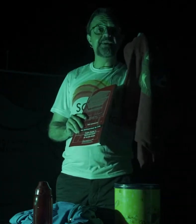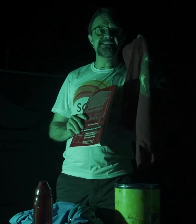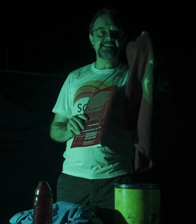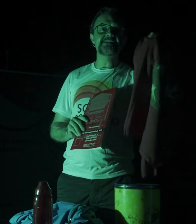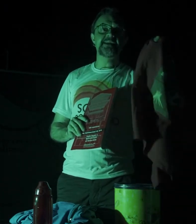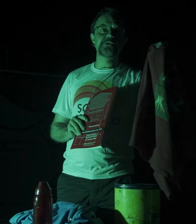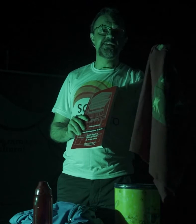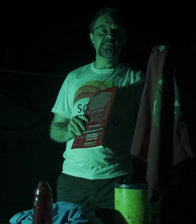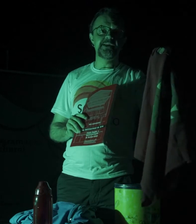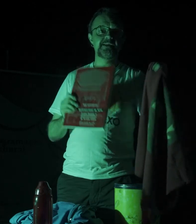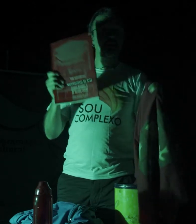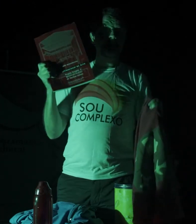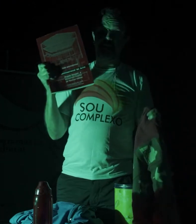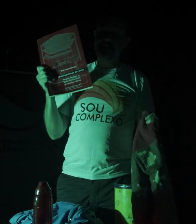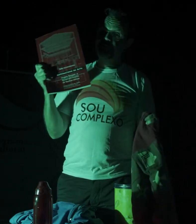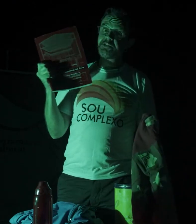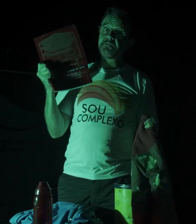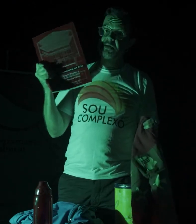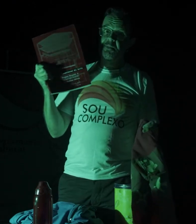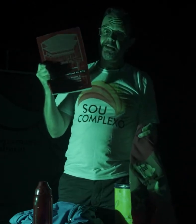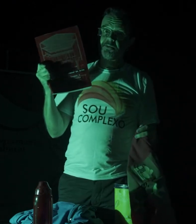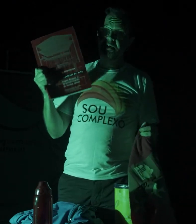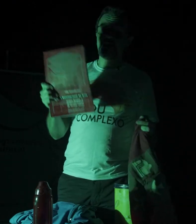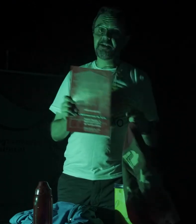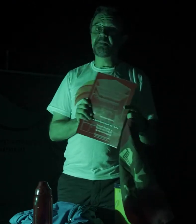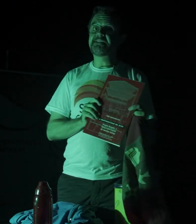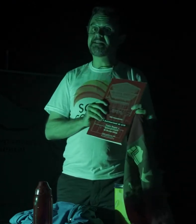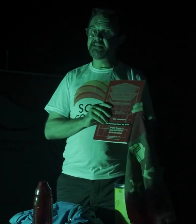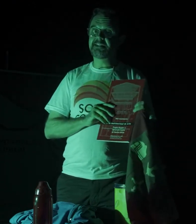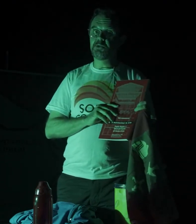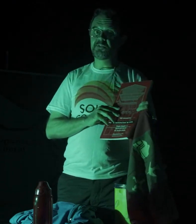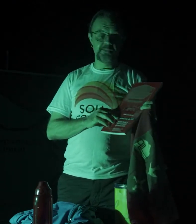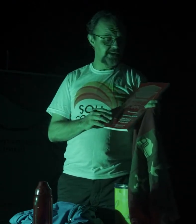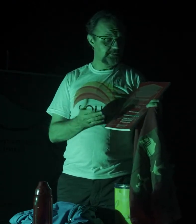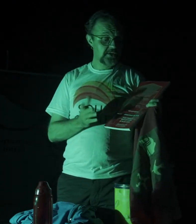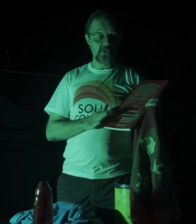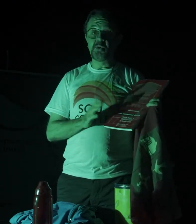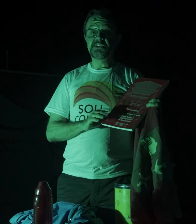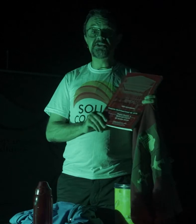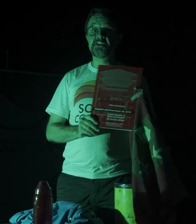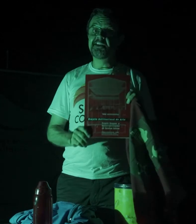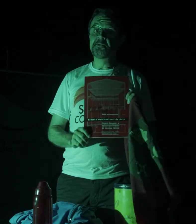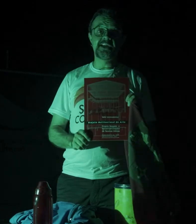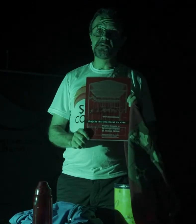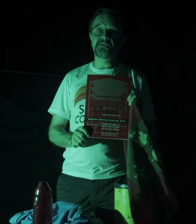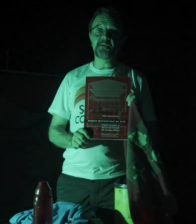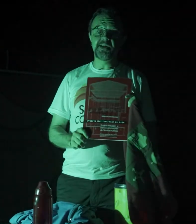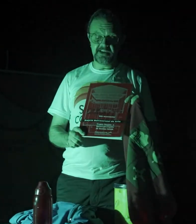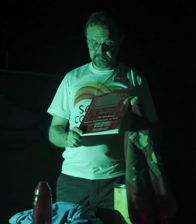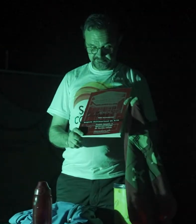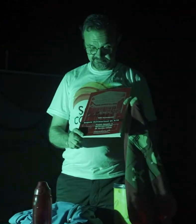ele precisa da luz vermelha. Para isso ser vermelho, ele precisa da luz vermelha. Como a gente não tem